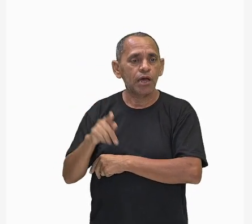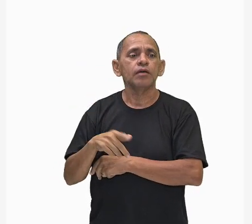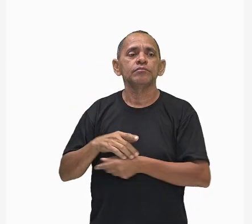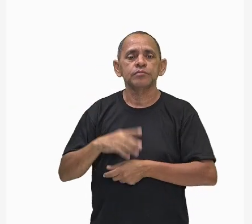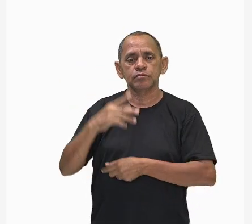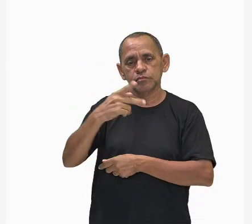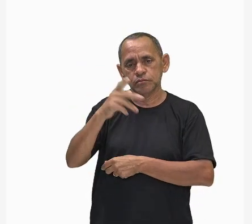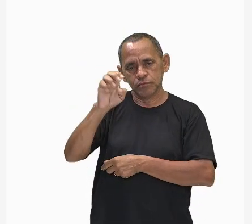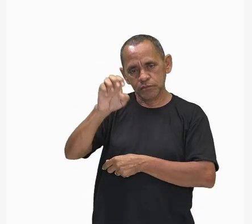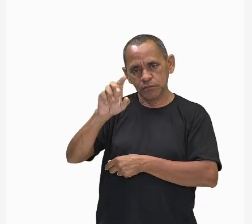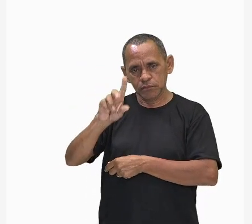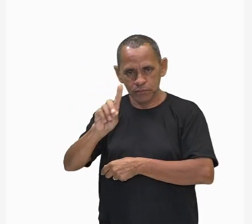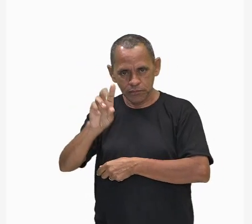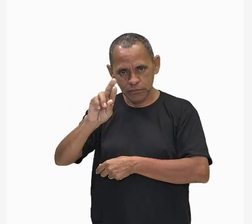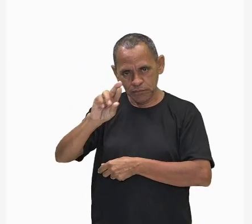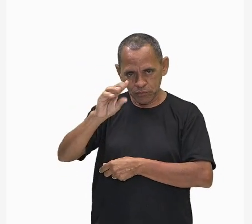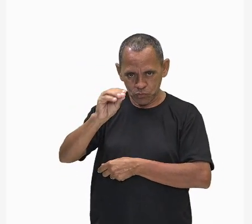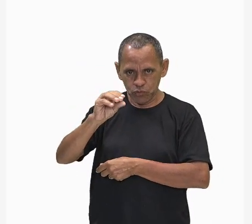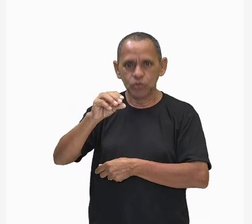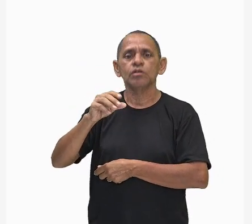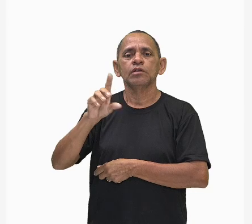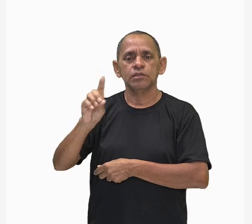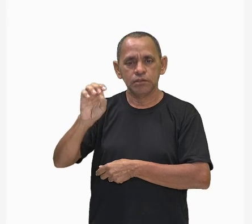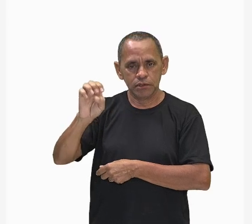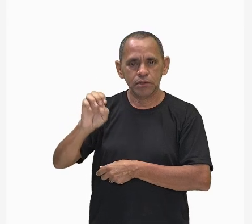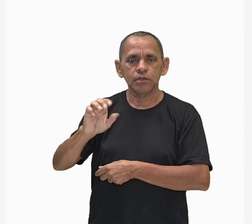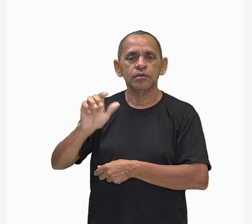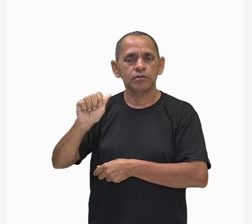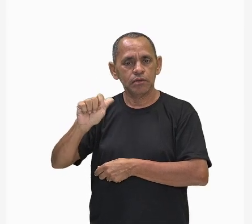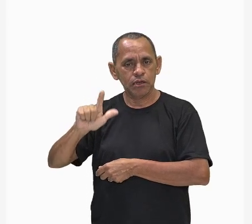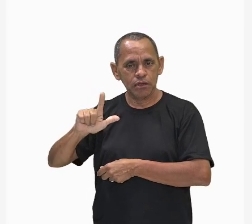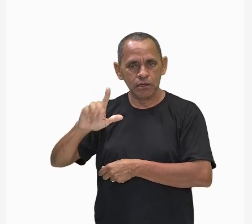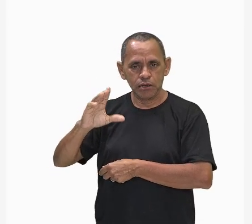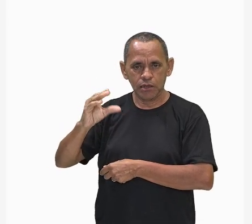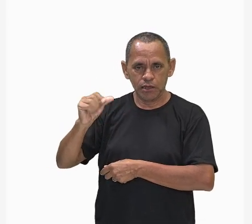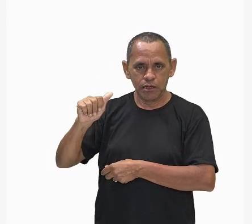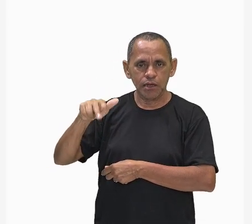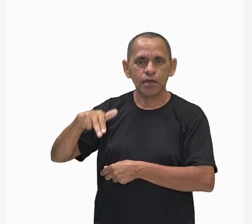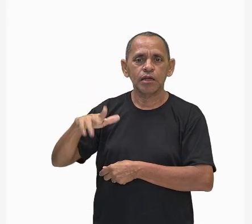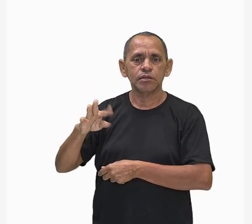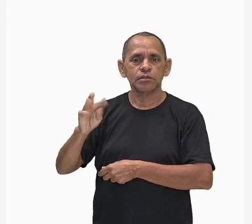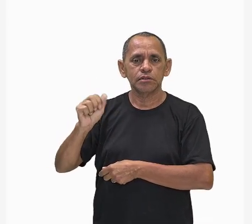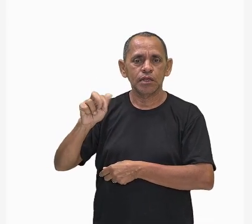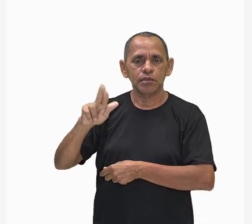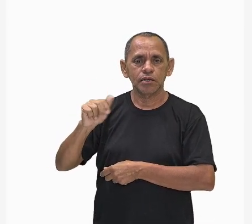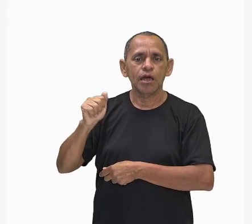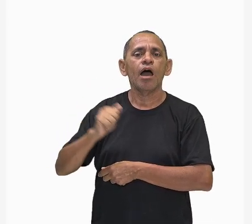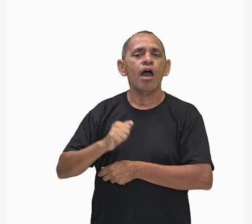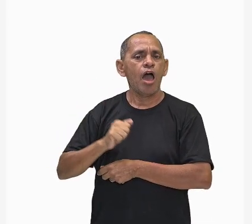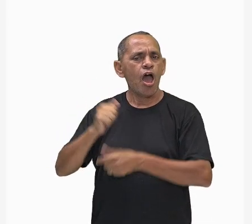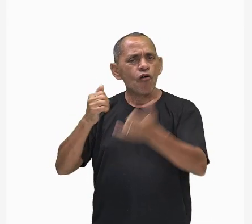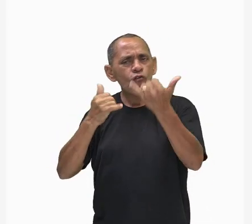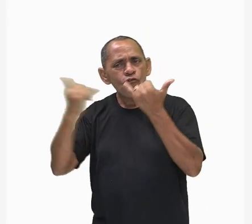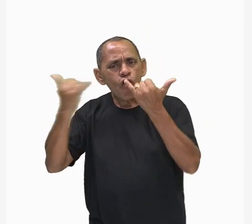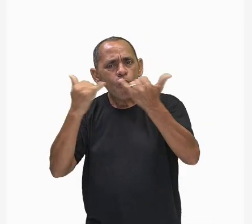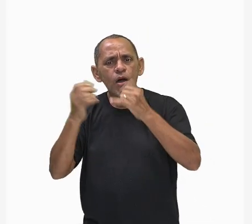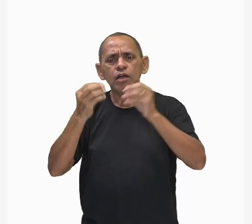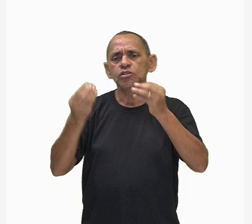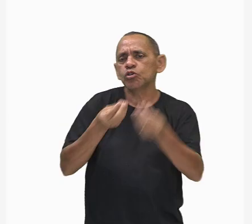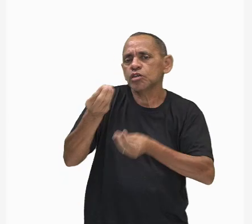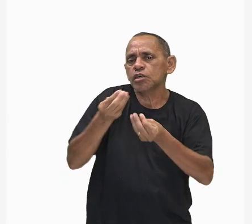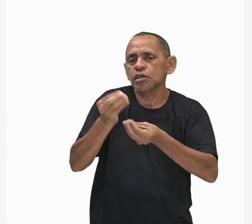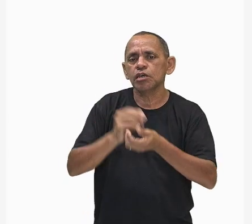gente? Ele vai se tornar Dom Pedro I a partir do momento que se tornou imperador brasileiro, foi informado sobre as novas medidas